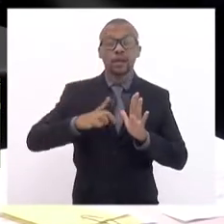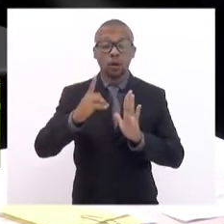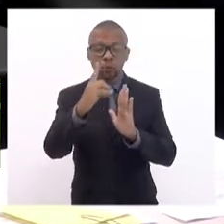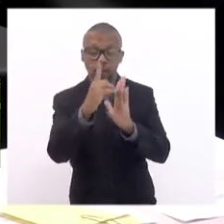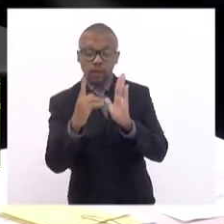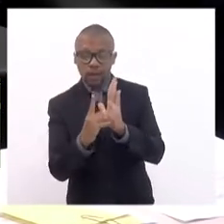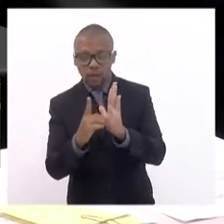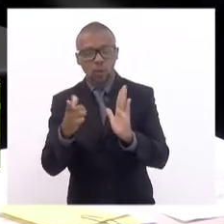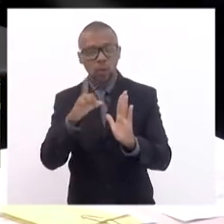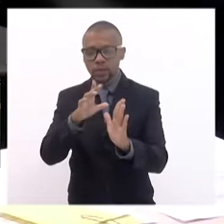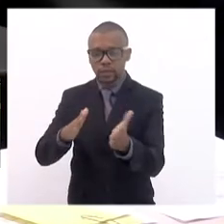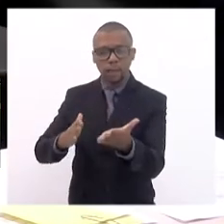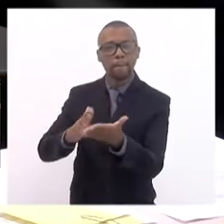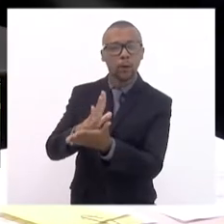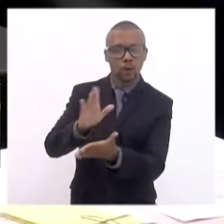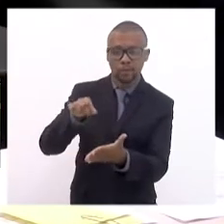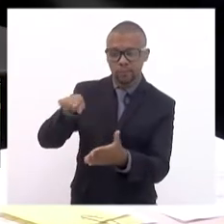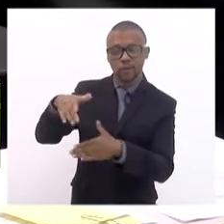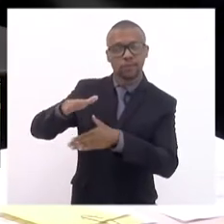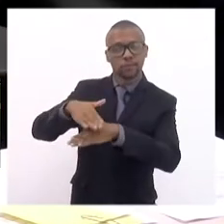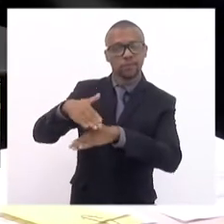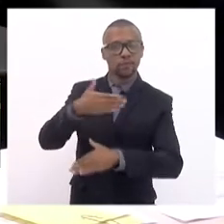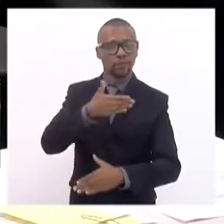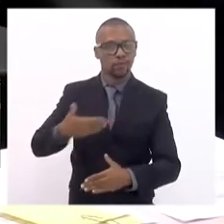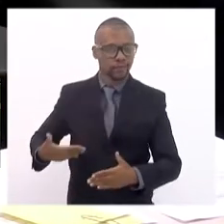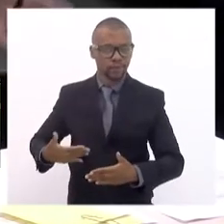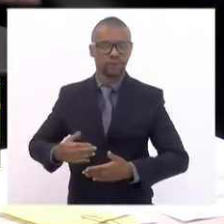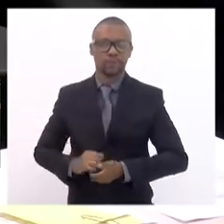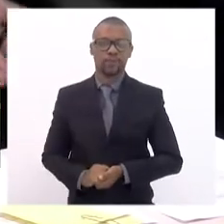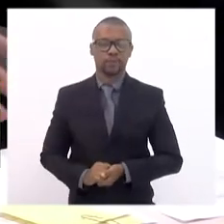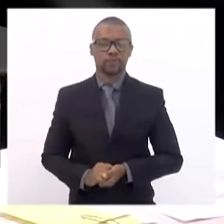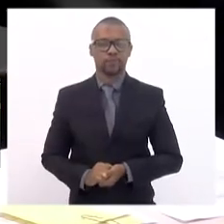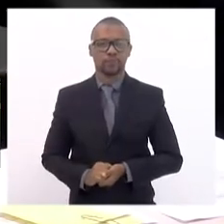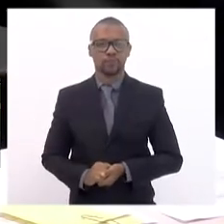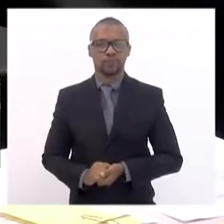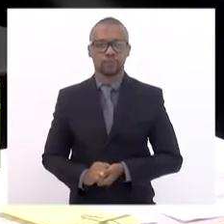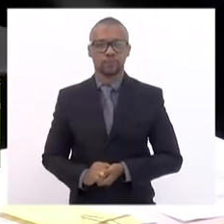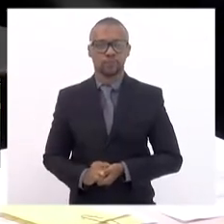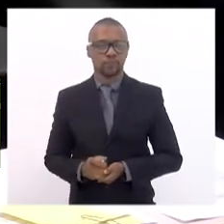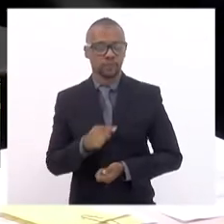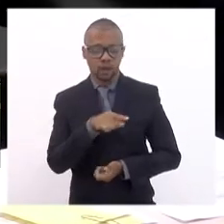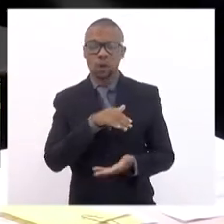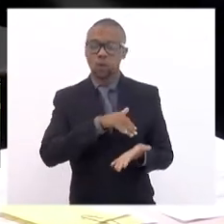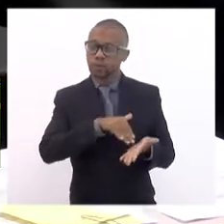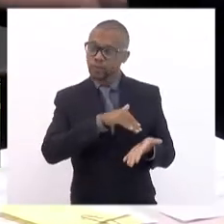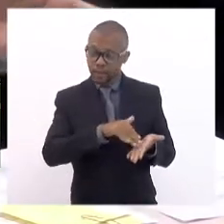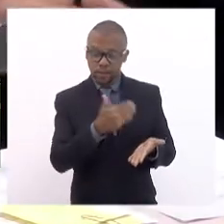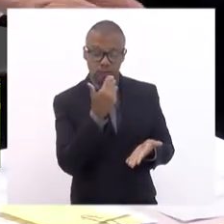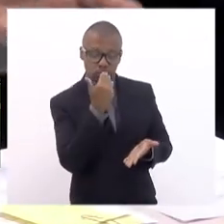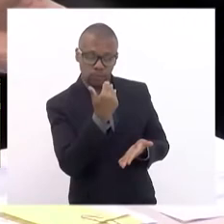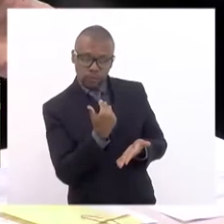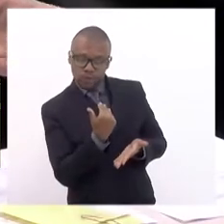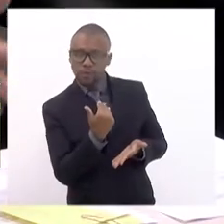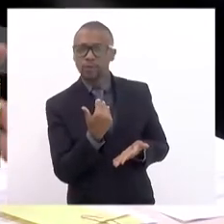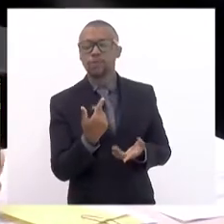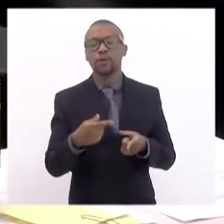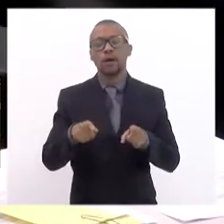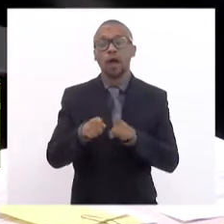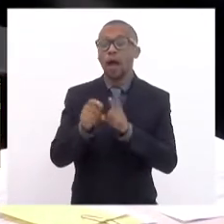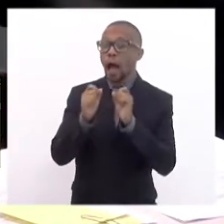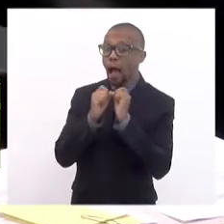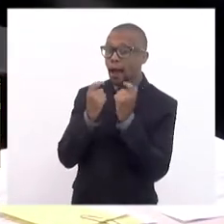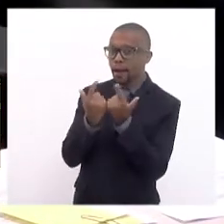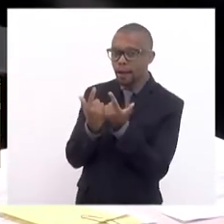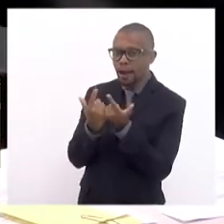ser aprovado pelo governador. Sabe? O secretário tem me cobrado isso, sabe? A Assembleia tem me